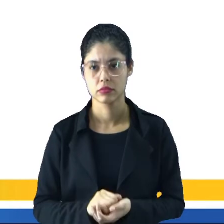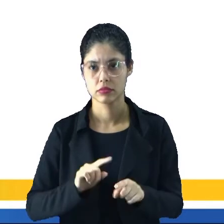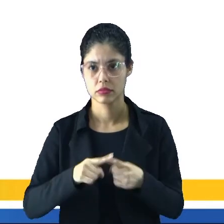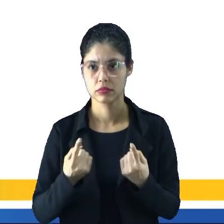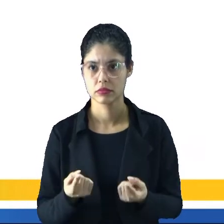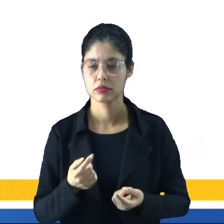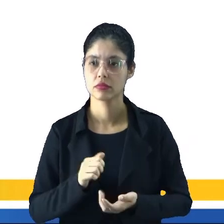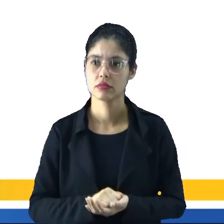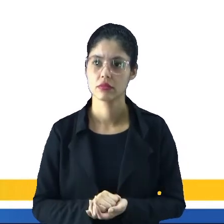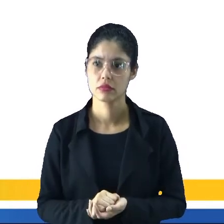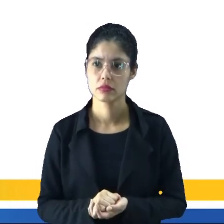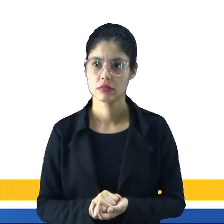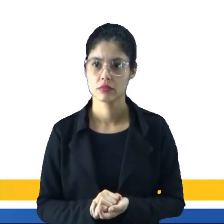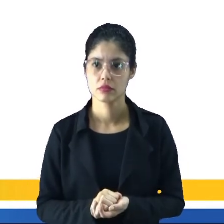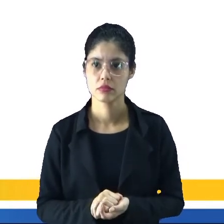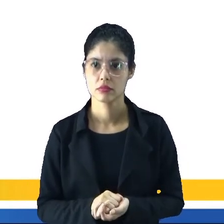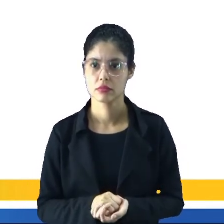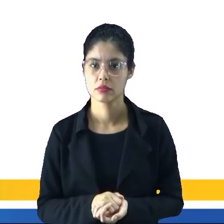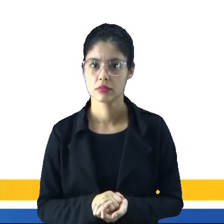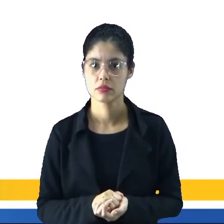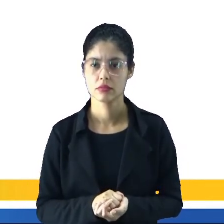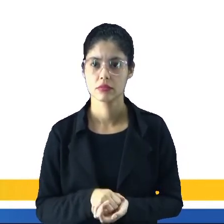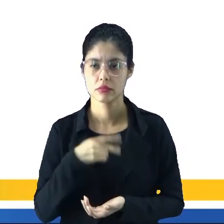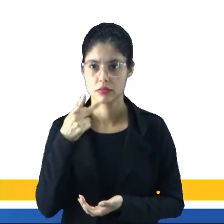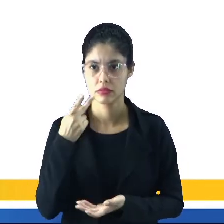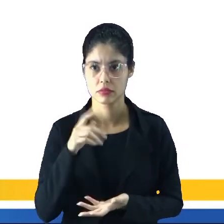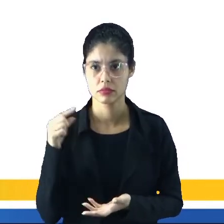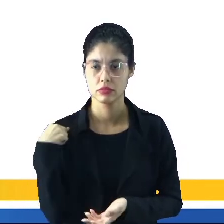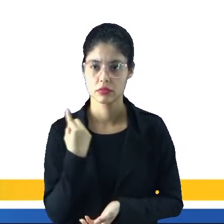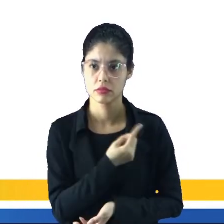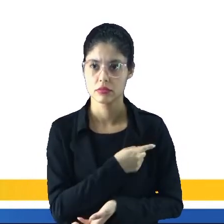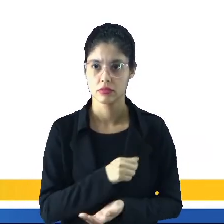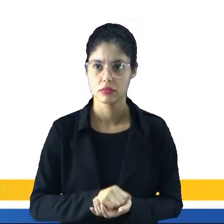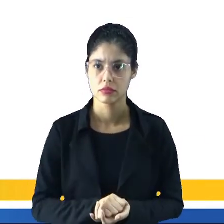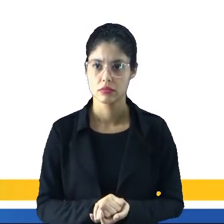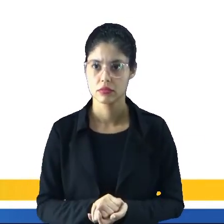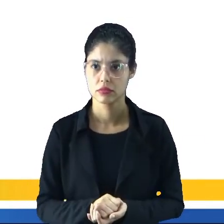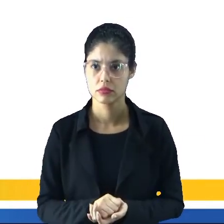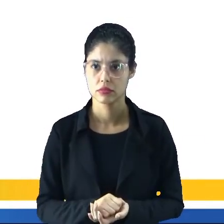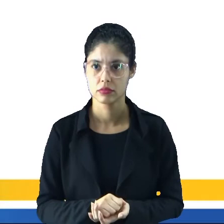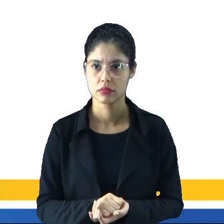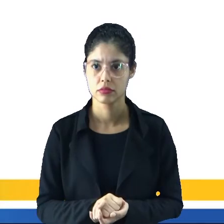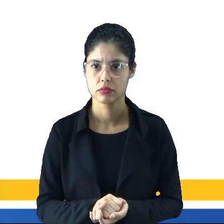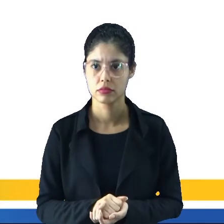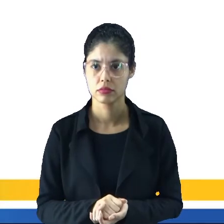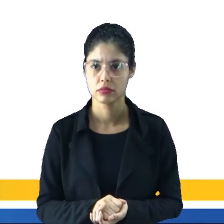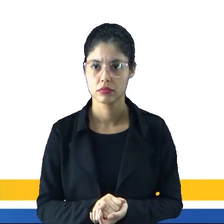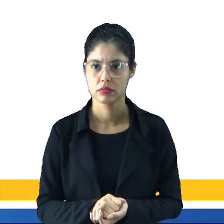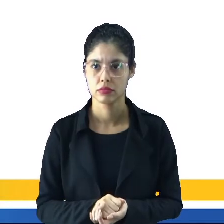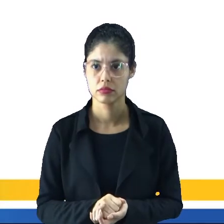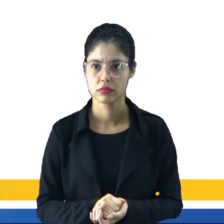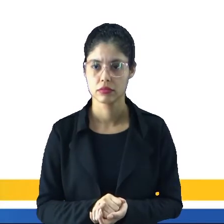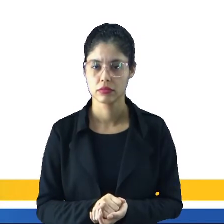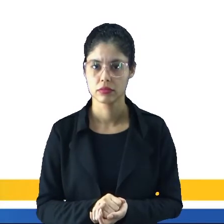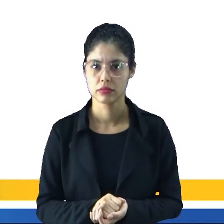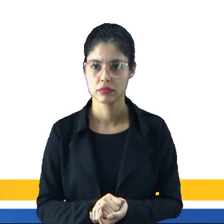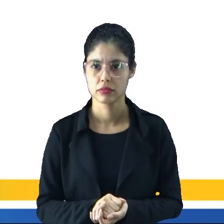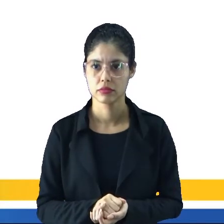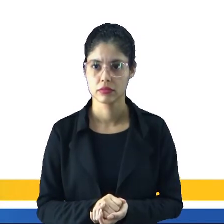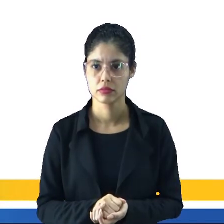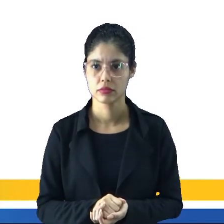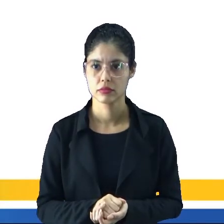Mas, olha só como a linguagem visual, ela fala muito pra gente, né, pessoal? Mas se vem nessa situação aqui,